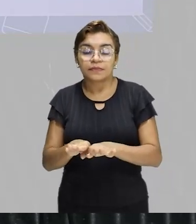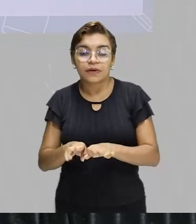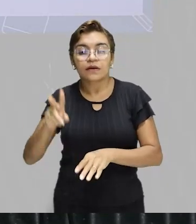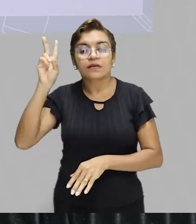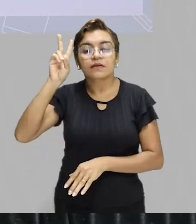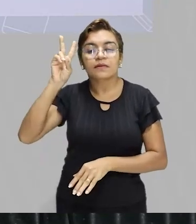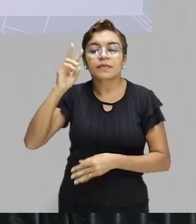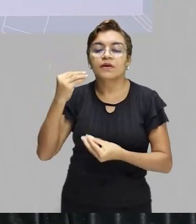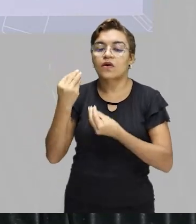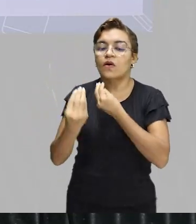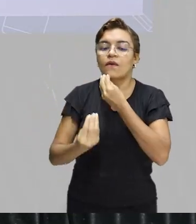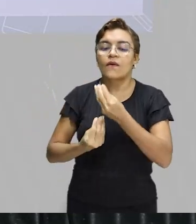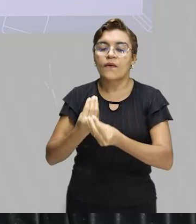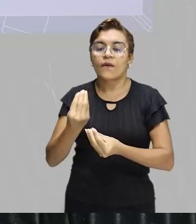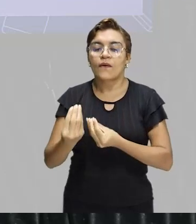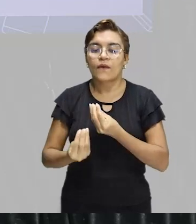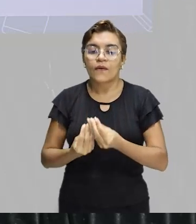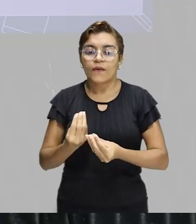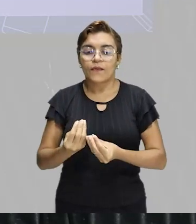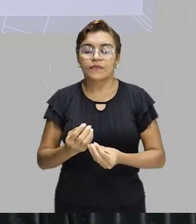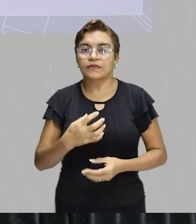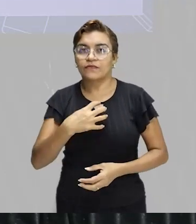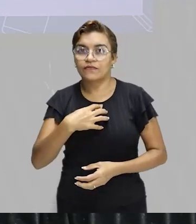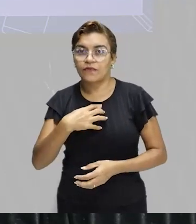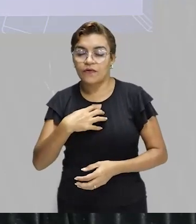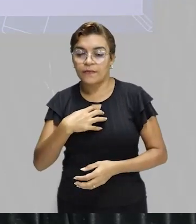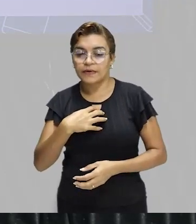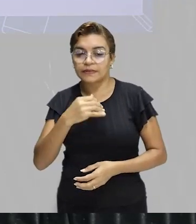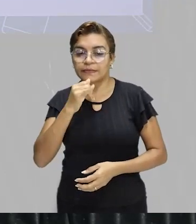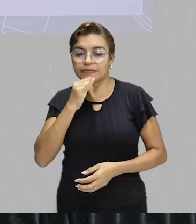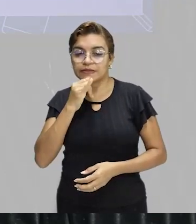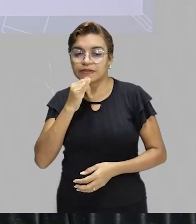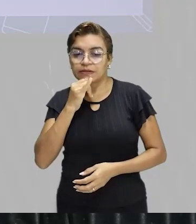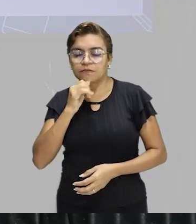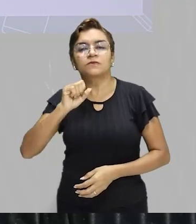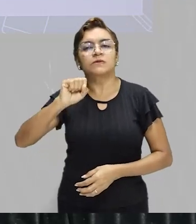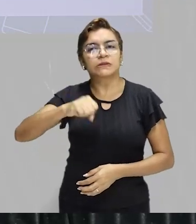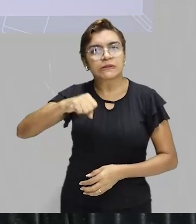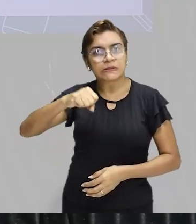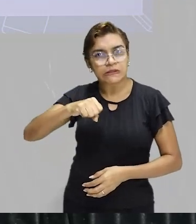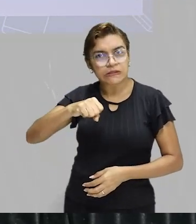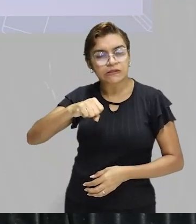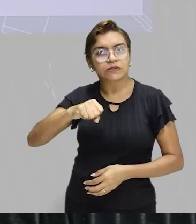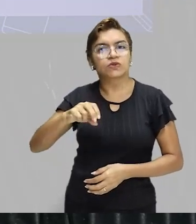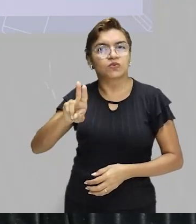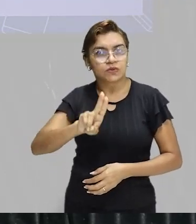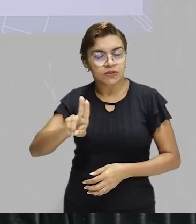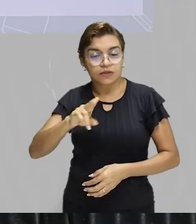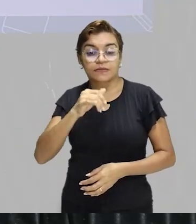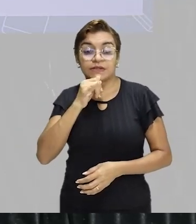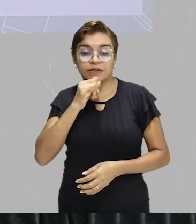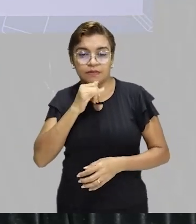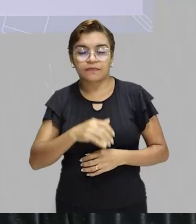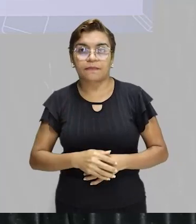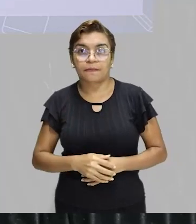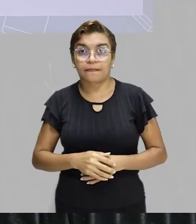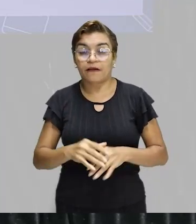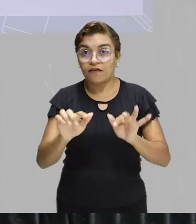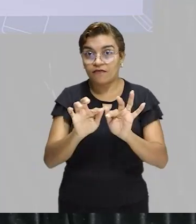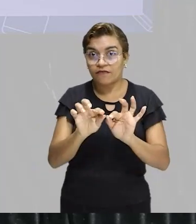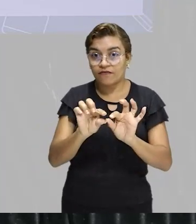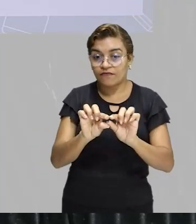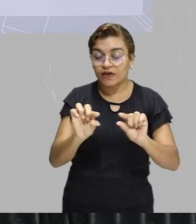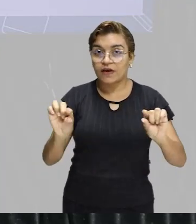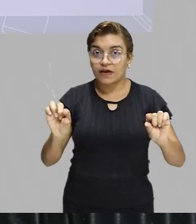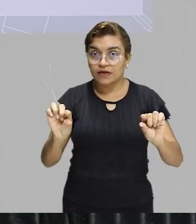de forma afirmativa, porque o que acontece na língua inglesa? Quando nós conjugamos um verbo, é na forma afirmativa